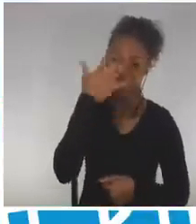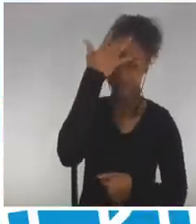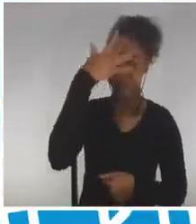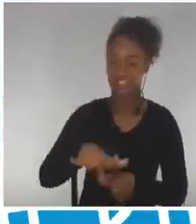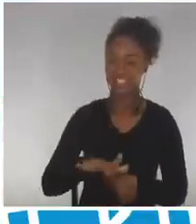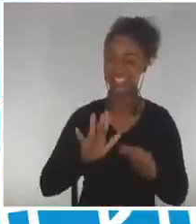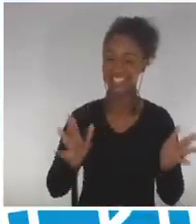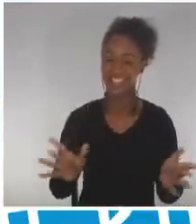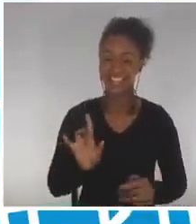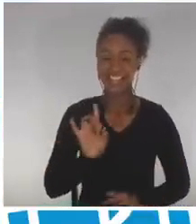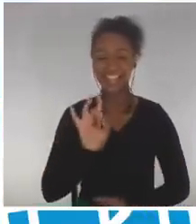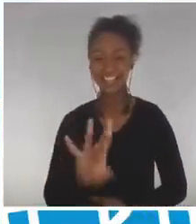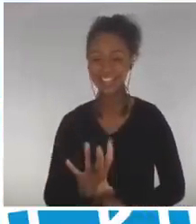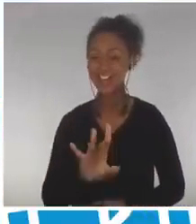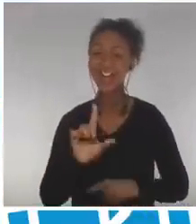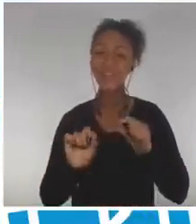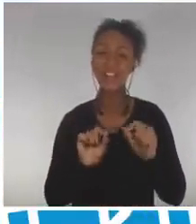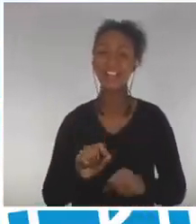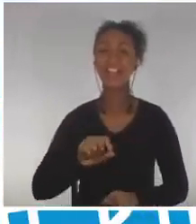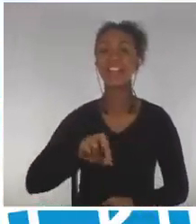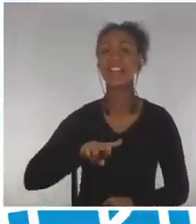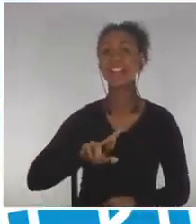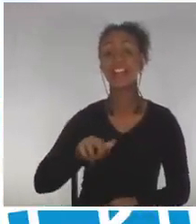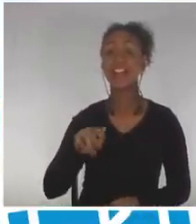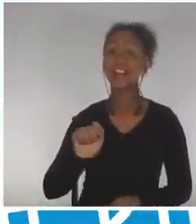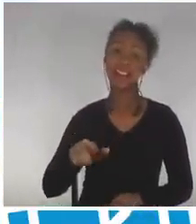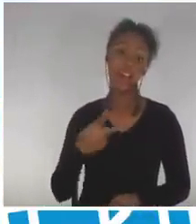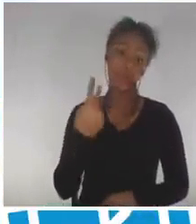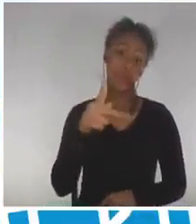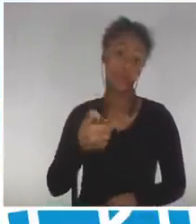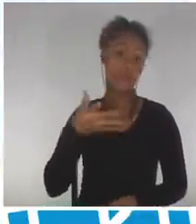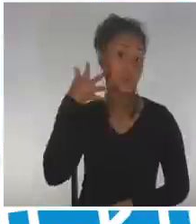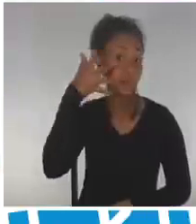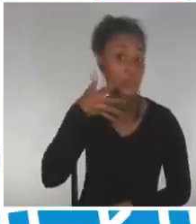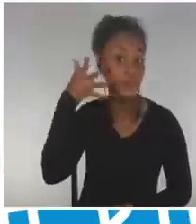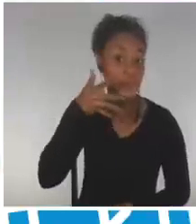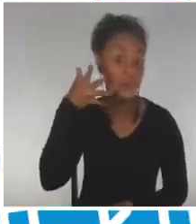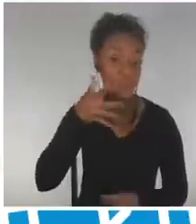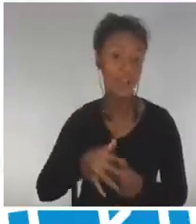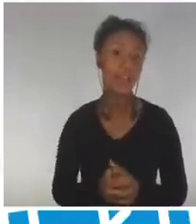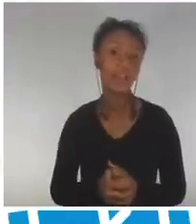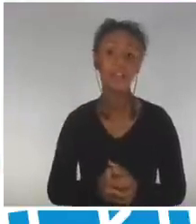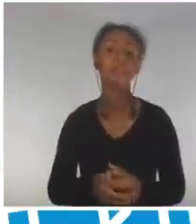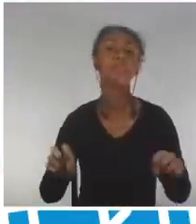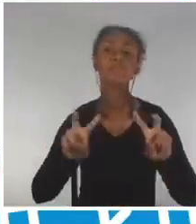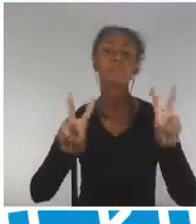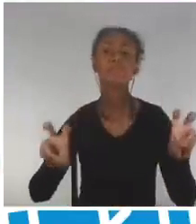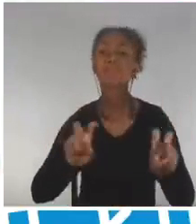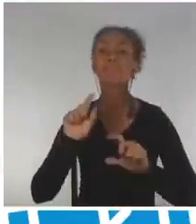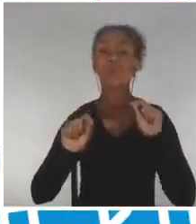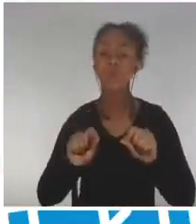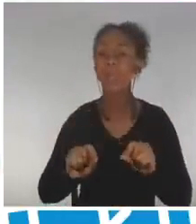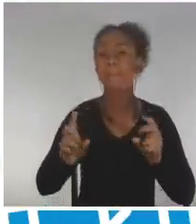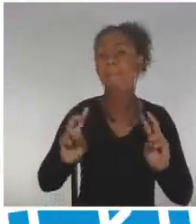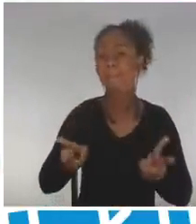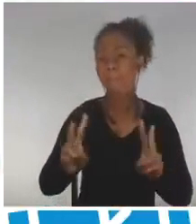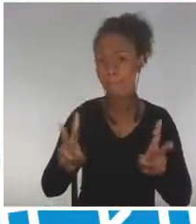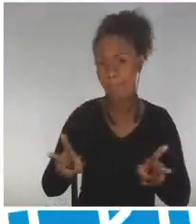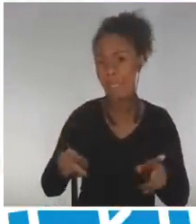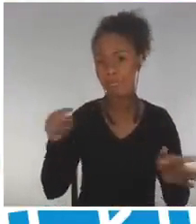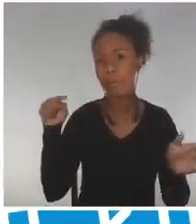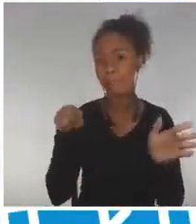estou passando aqui. Raquel, é a sua vez agora de falar sobre a mesma coisa, né, que foi essa pergunta